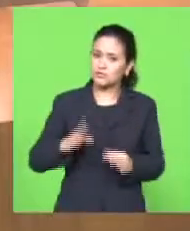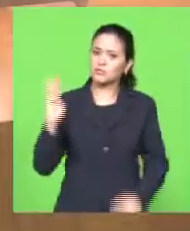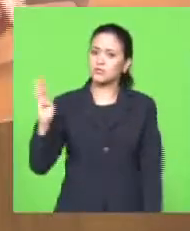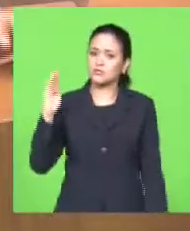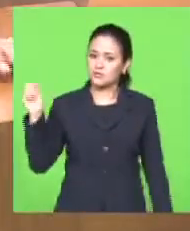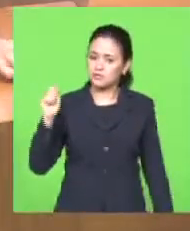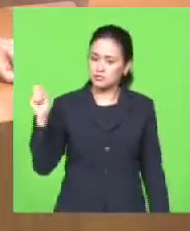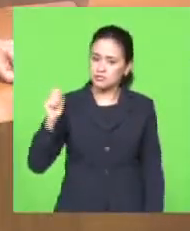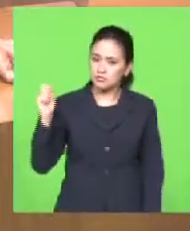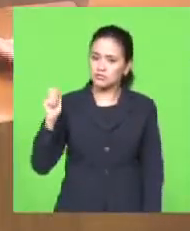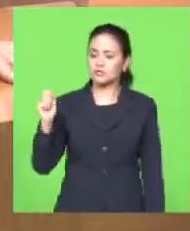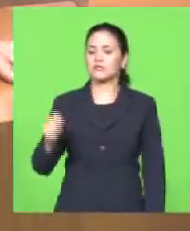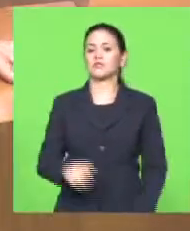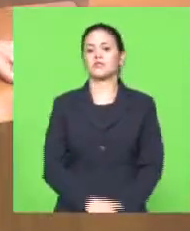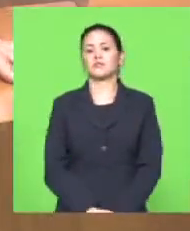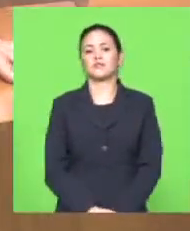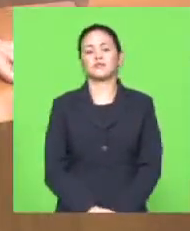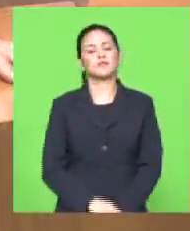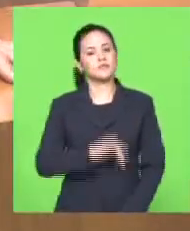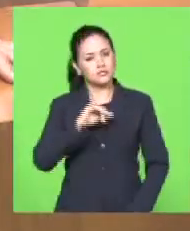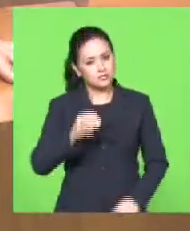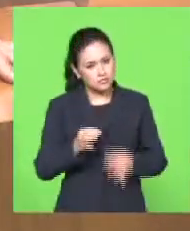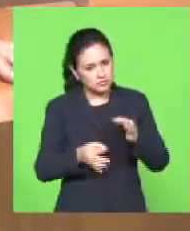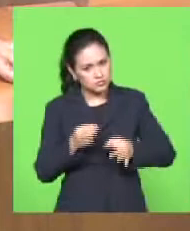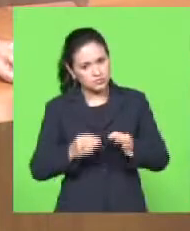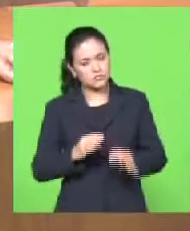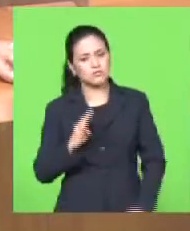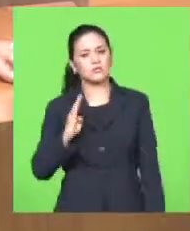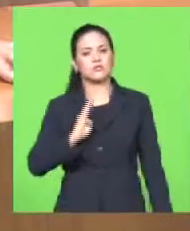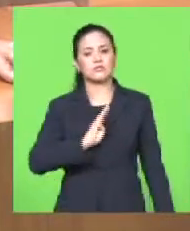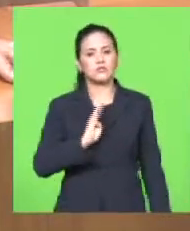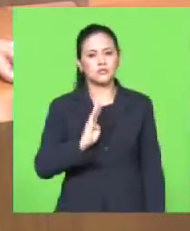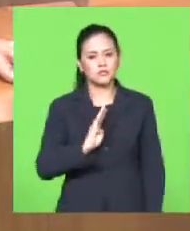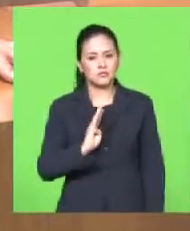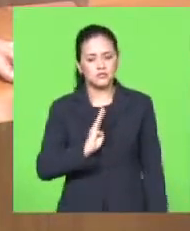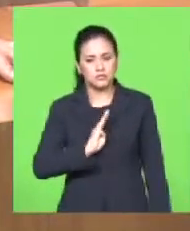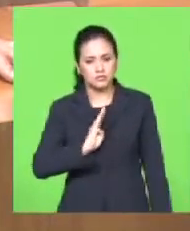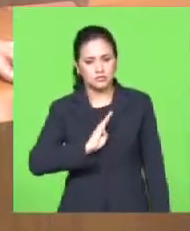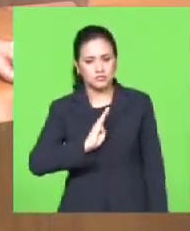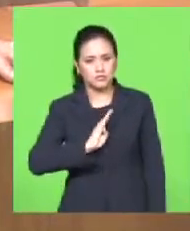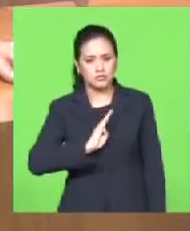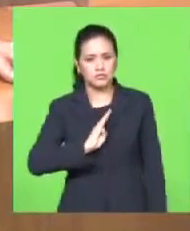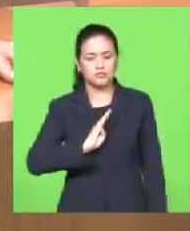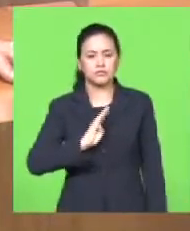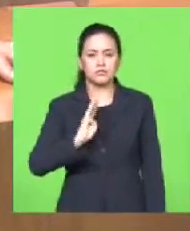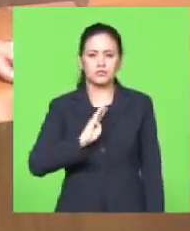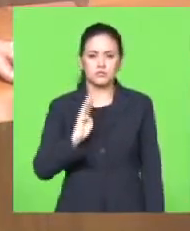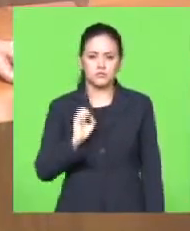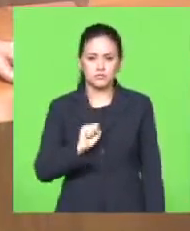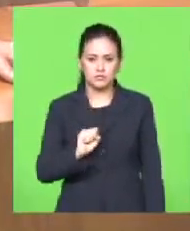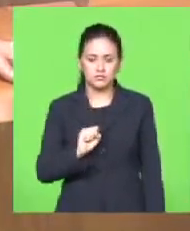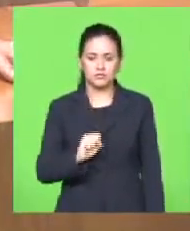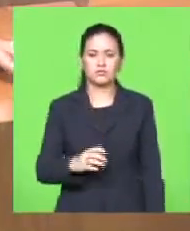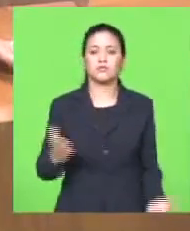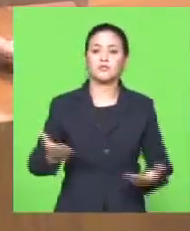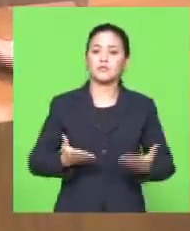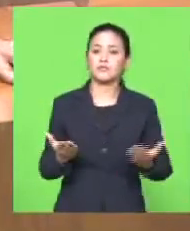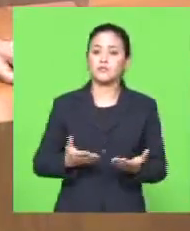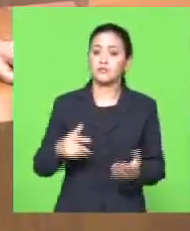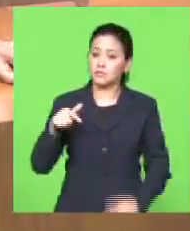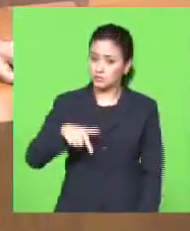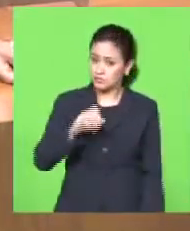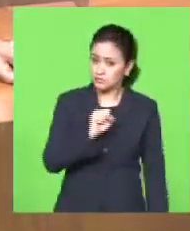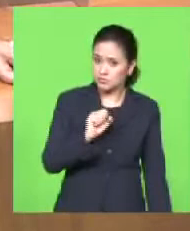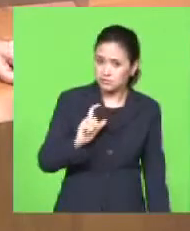juiz da comarca de Balsas, hoje, há cerca de 4 anos já juiz da capital, juiz aqui de São